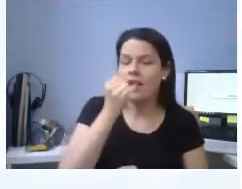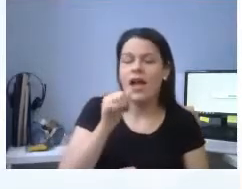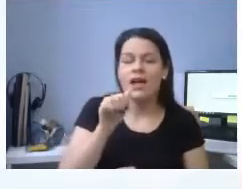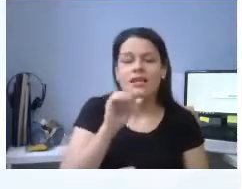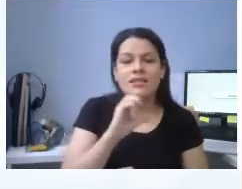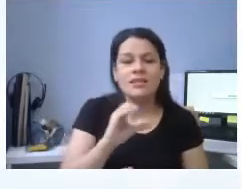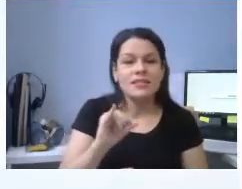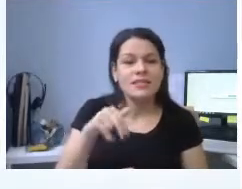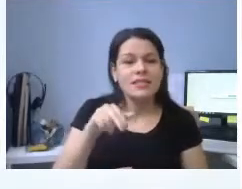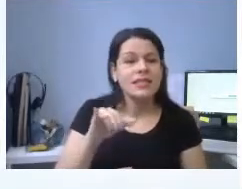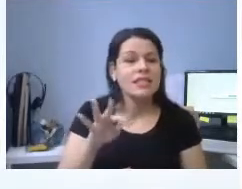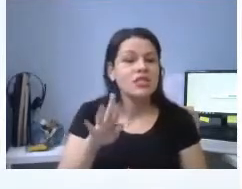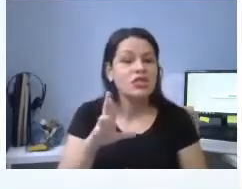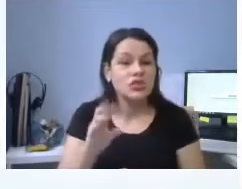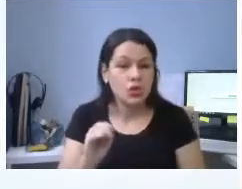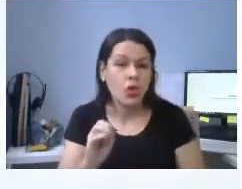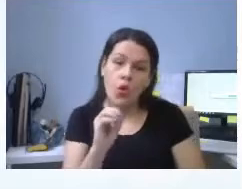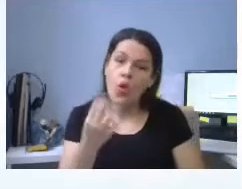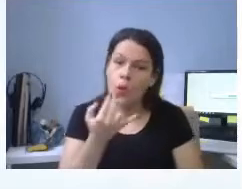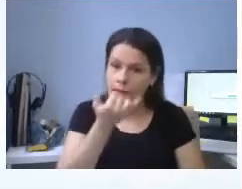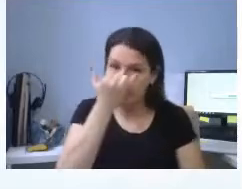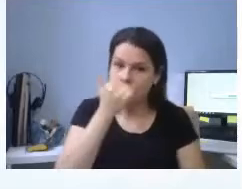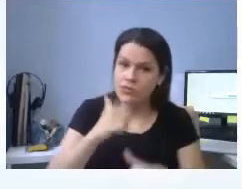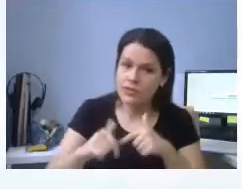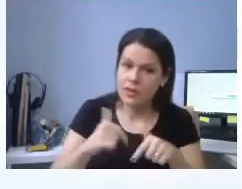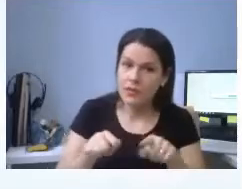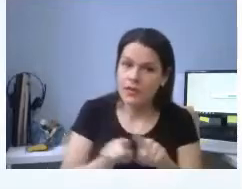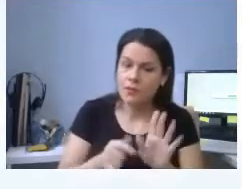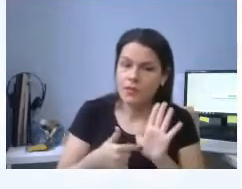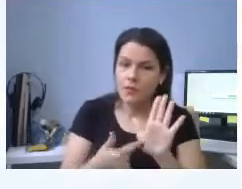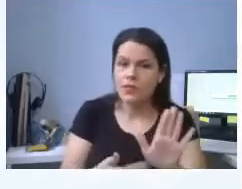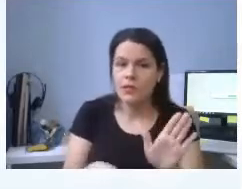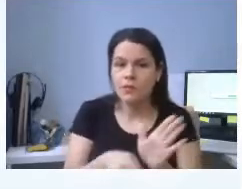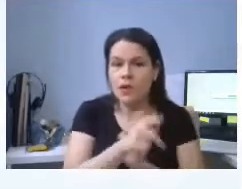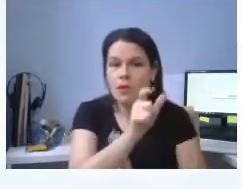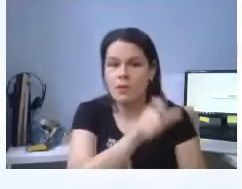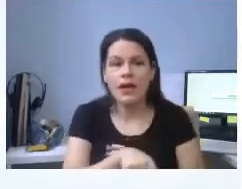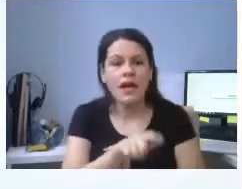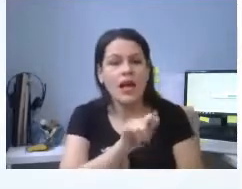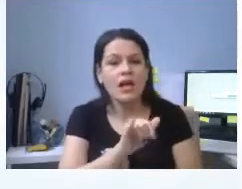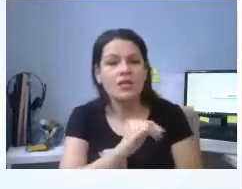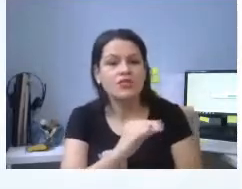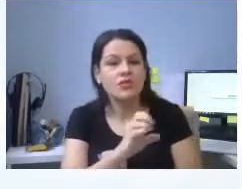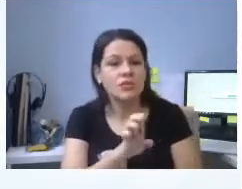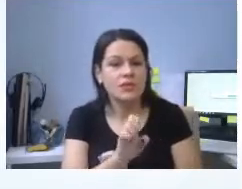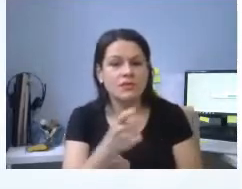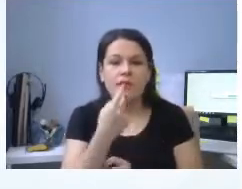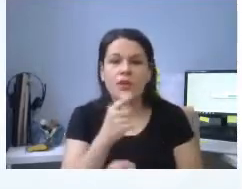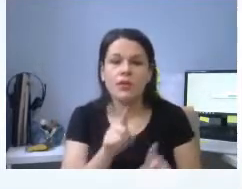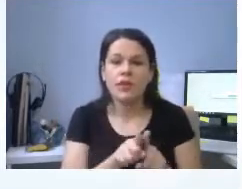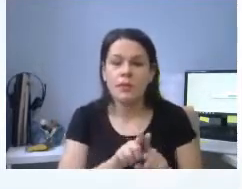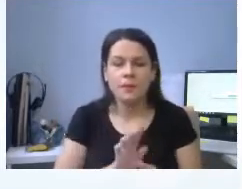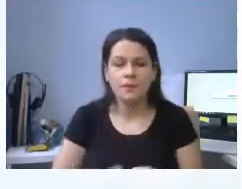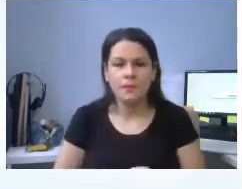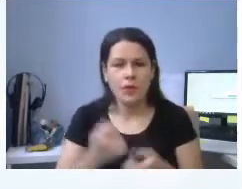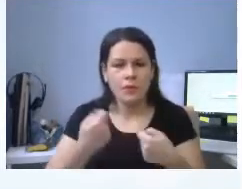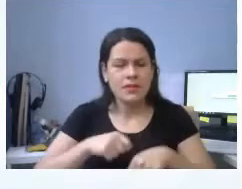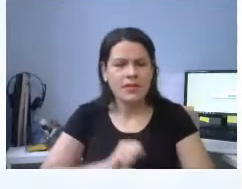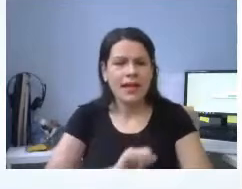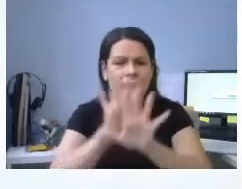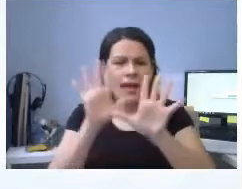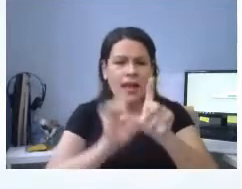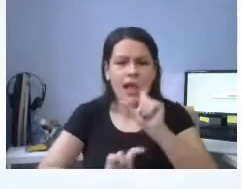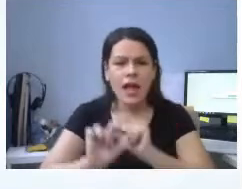um acidente de trabalho como esse noticiado pela AGIL. Tem que ficar claro aqui, Pedro,